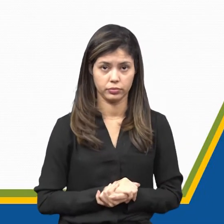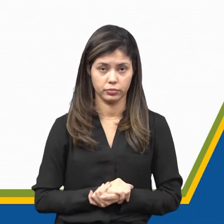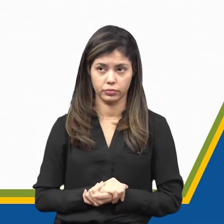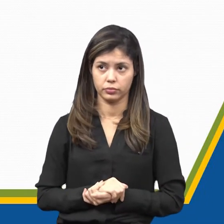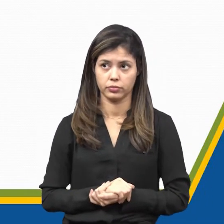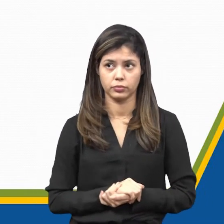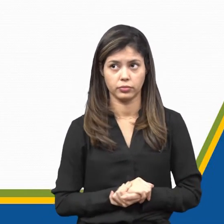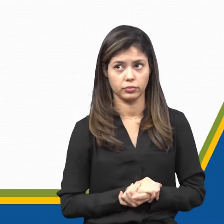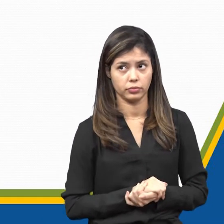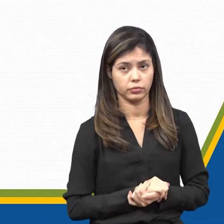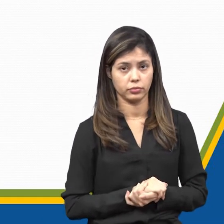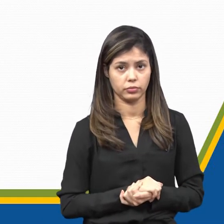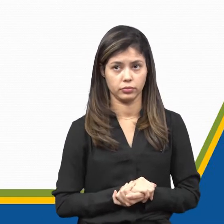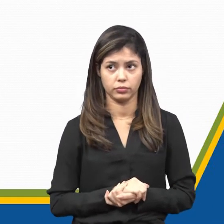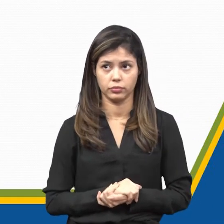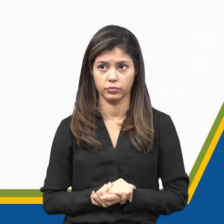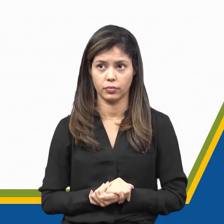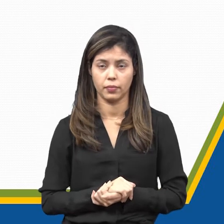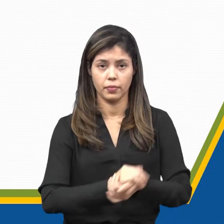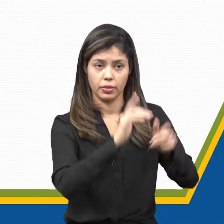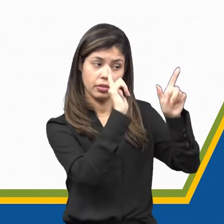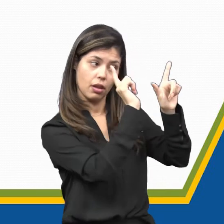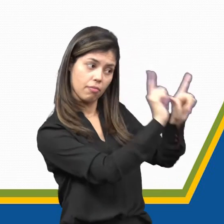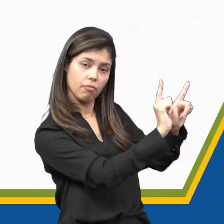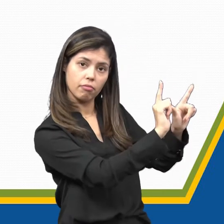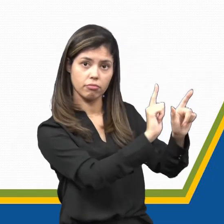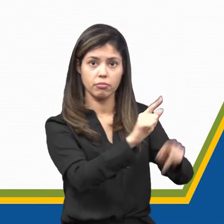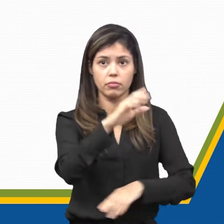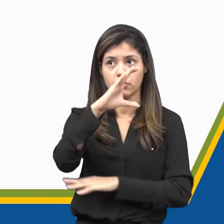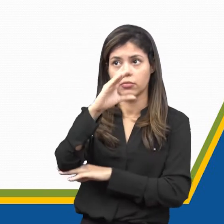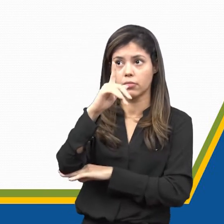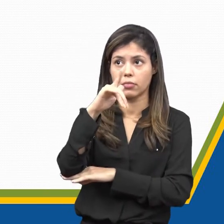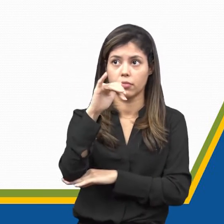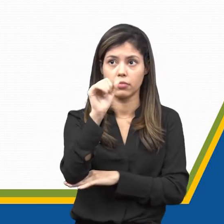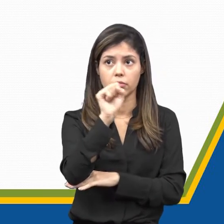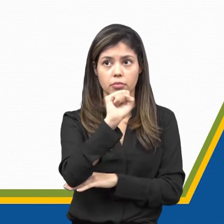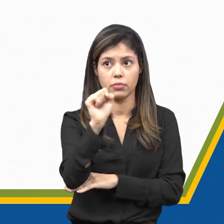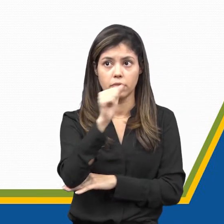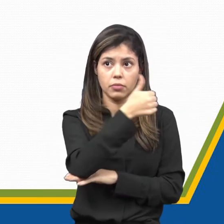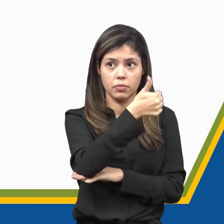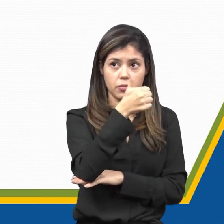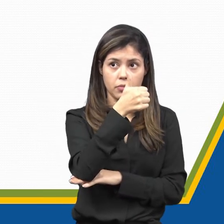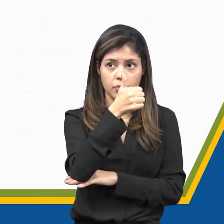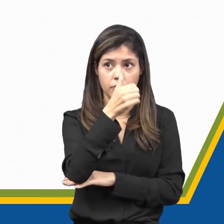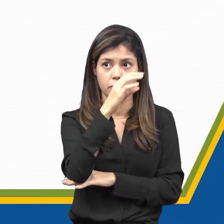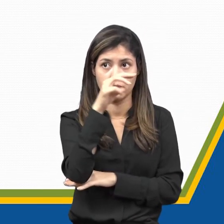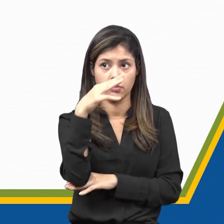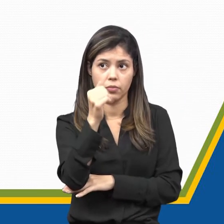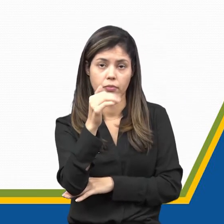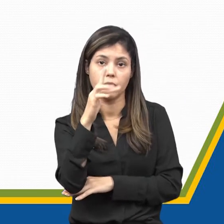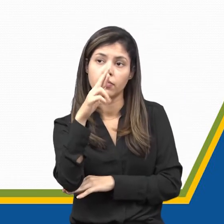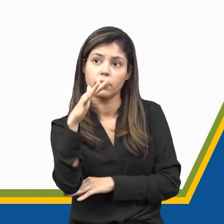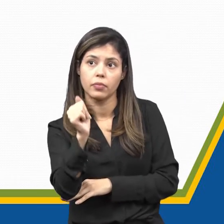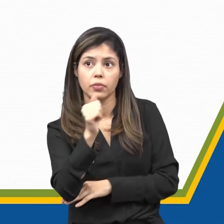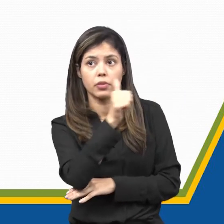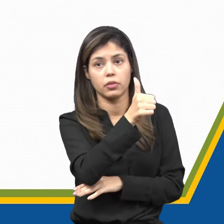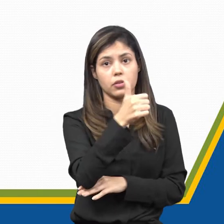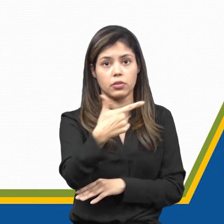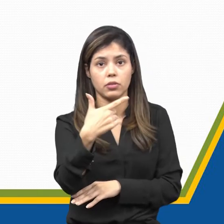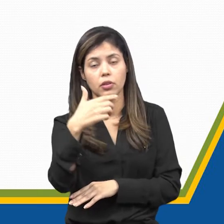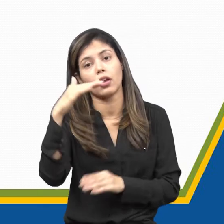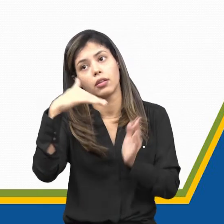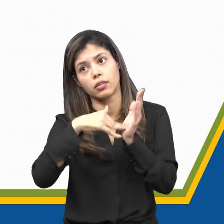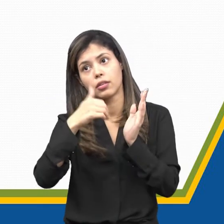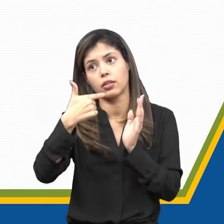E essa é a tabela de classificação. De 11 centímetros, considerado fraco, de 12 a 13 centímetros